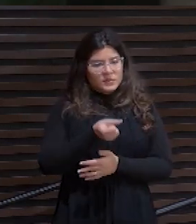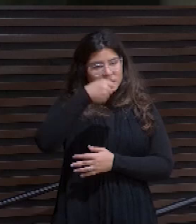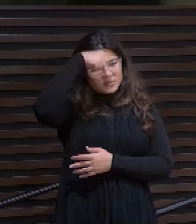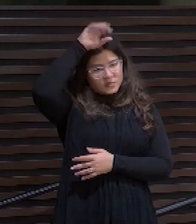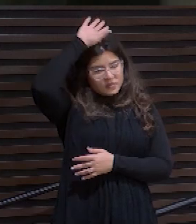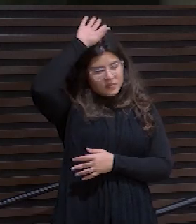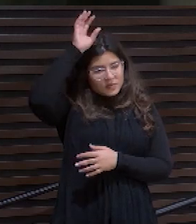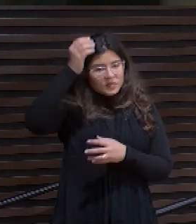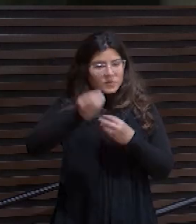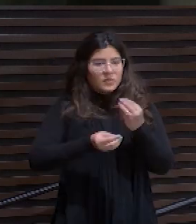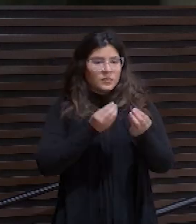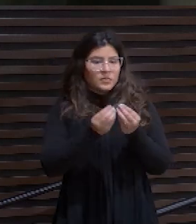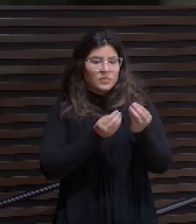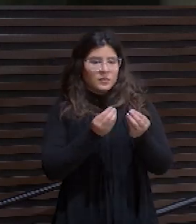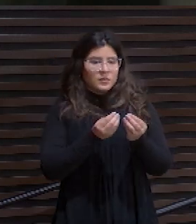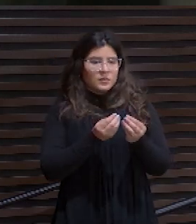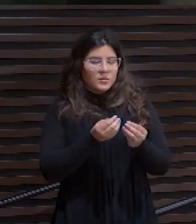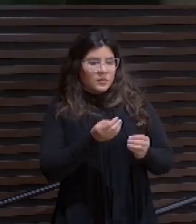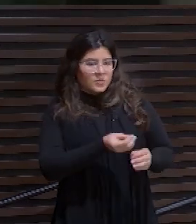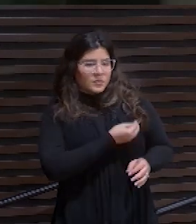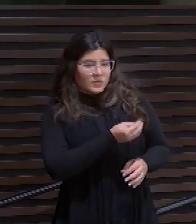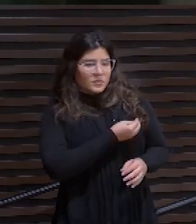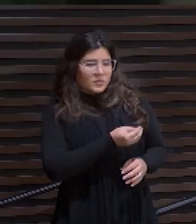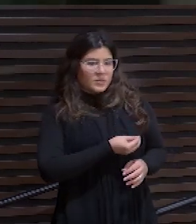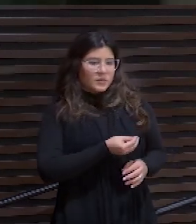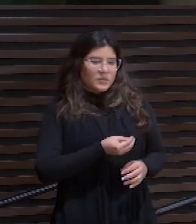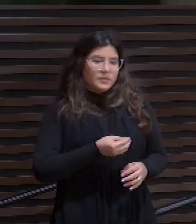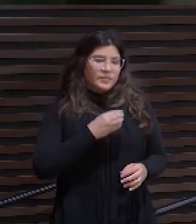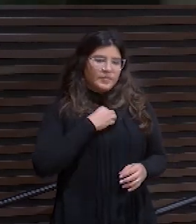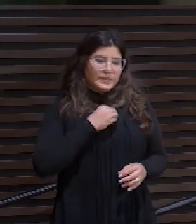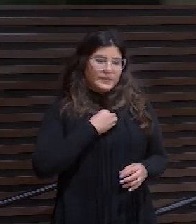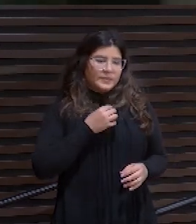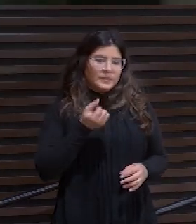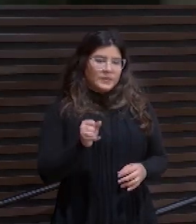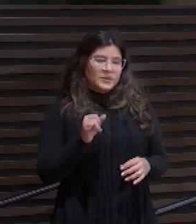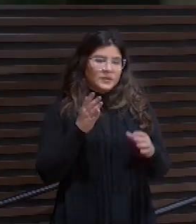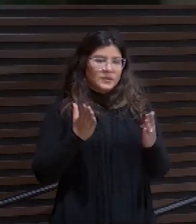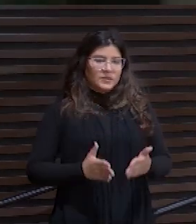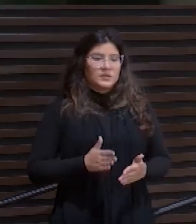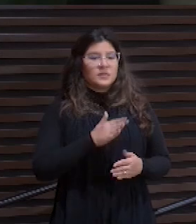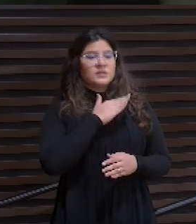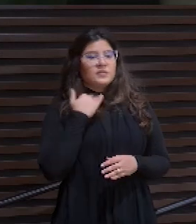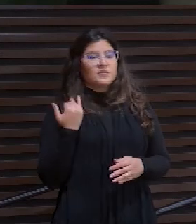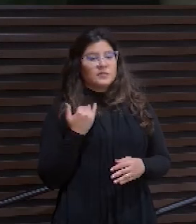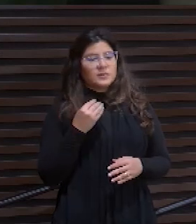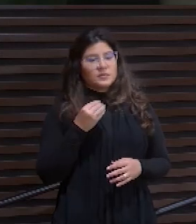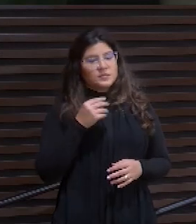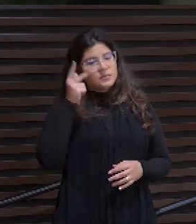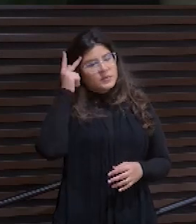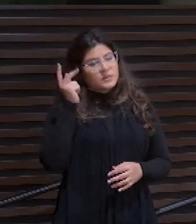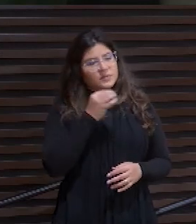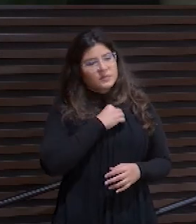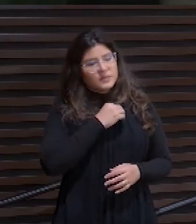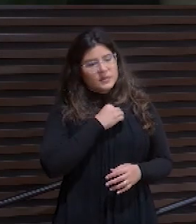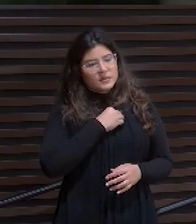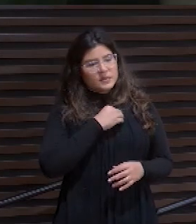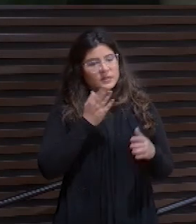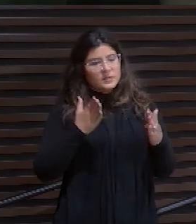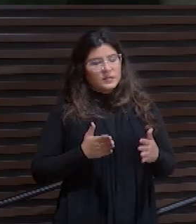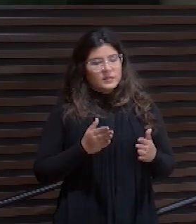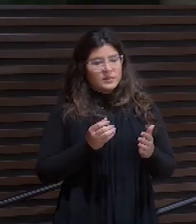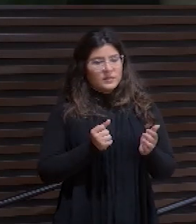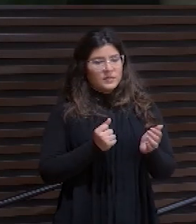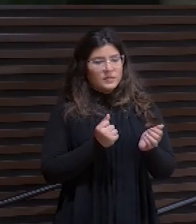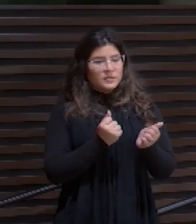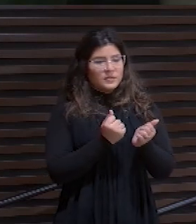pecado, nós que para ele morremos? Versículo 6, sabendo isto que foi crucificado com ele o nosso velho homem, para que o corpo do pecado